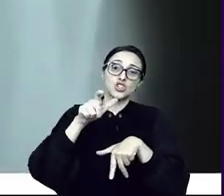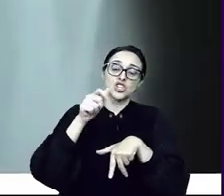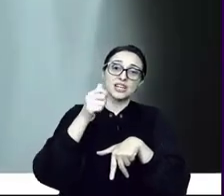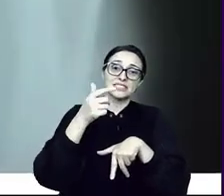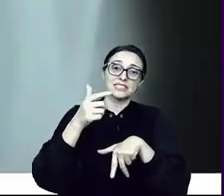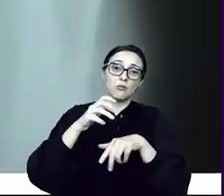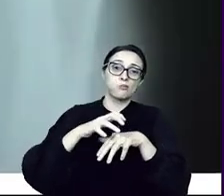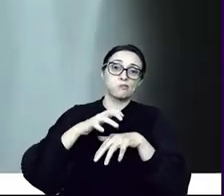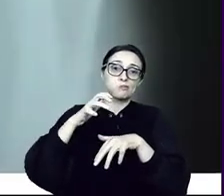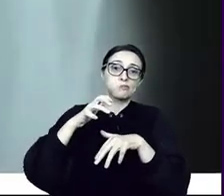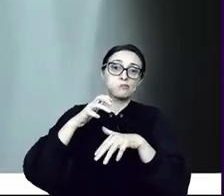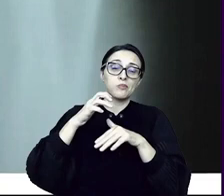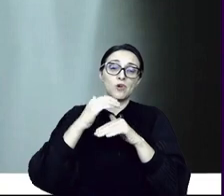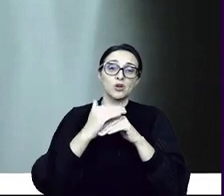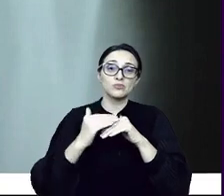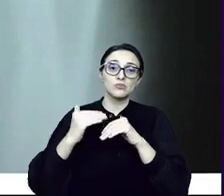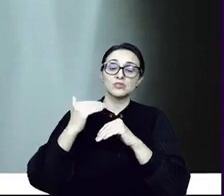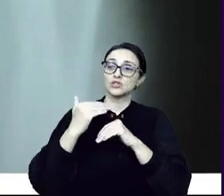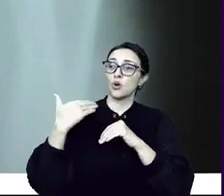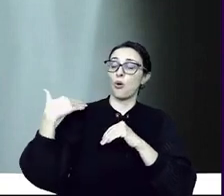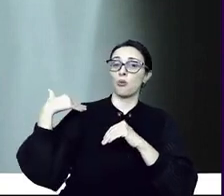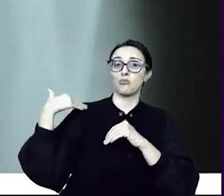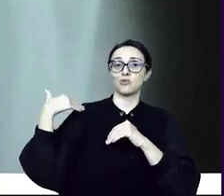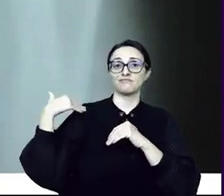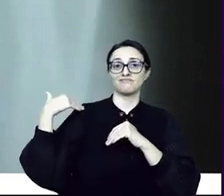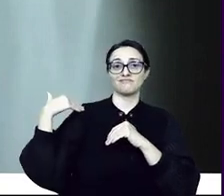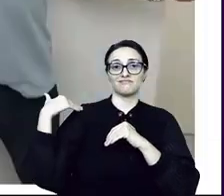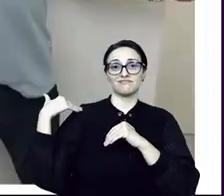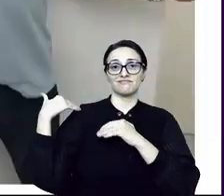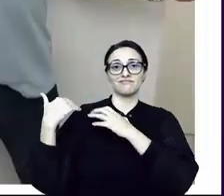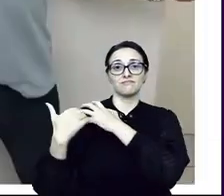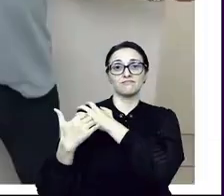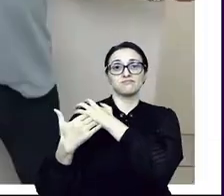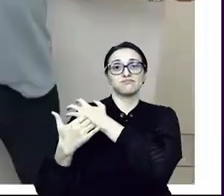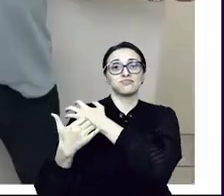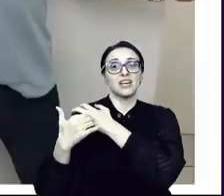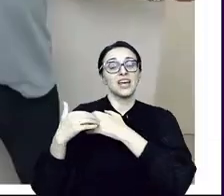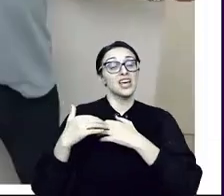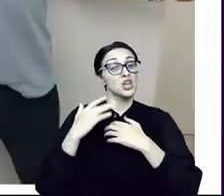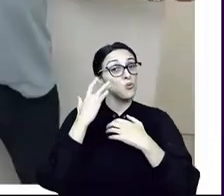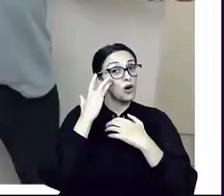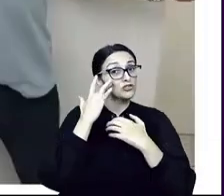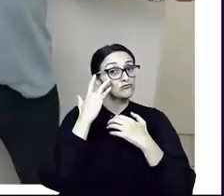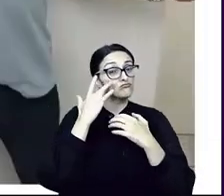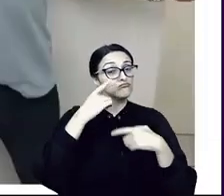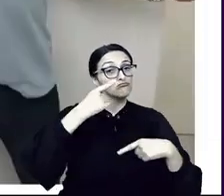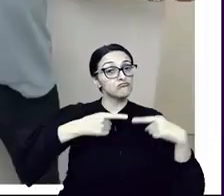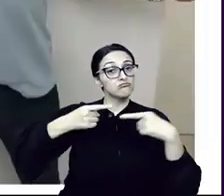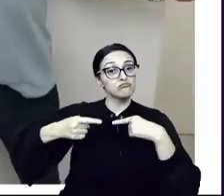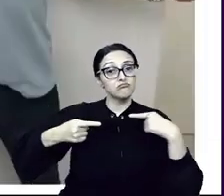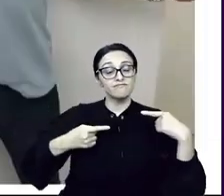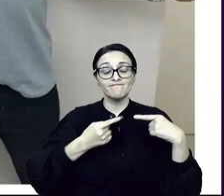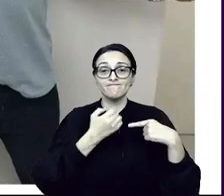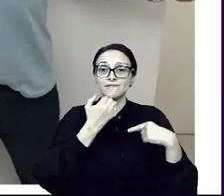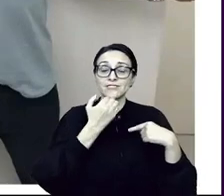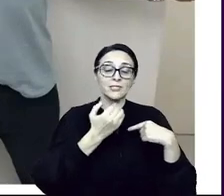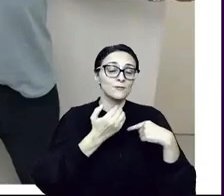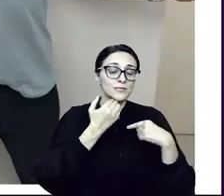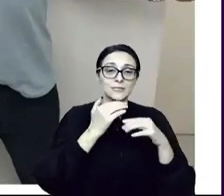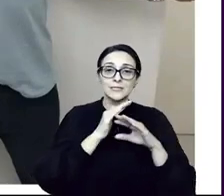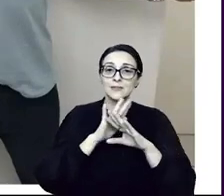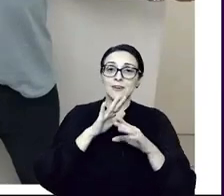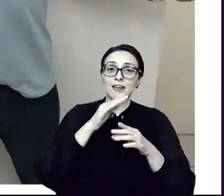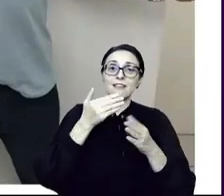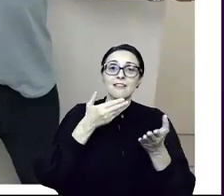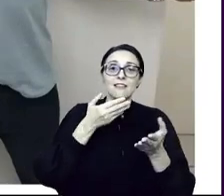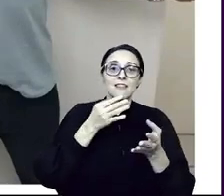subluxação posterior do ombro. É um caso que eu acho que tem que ser discutido, não deve ser